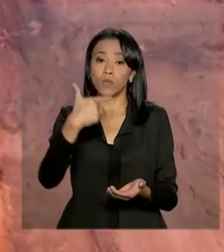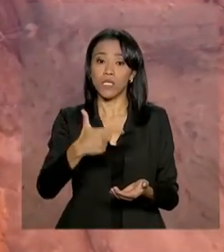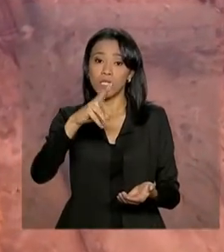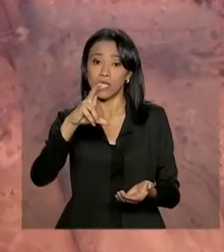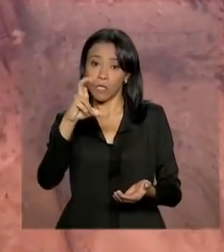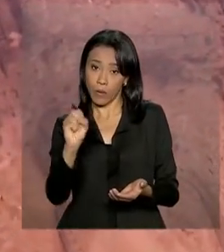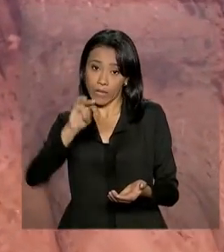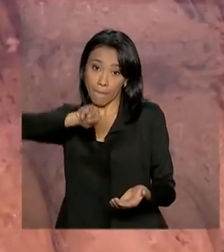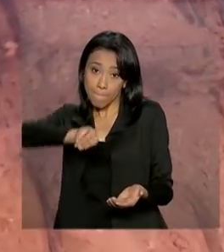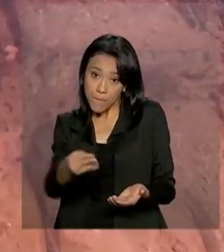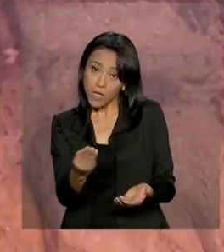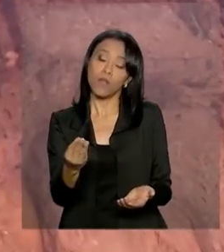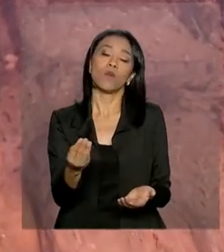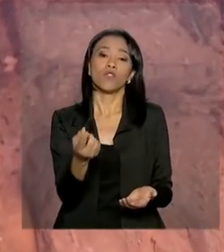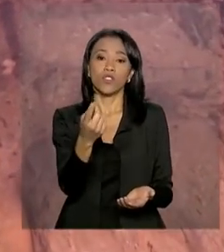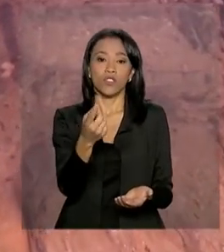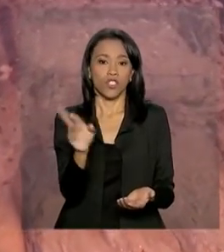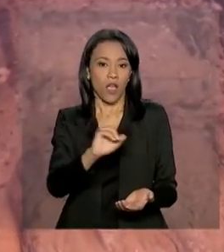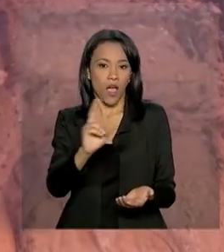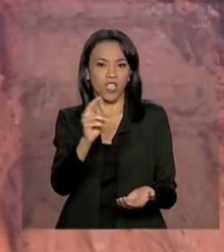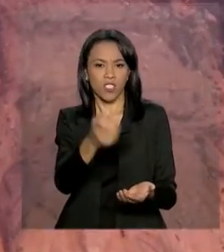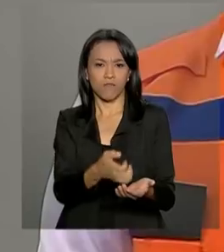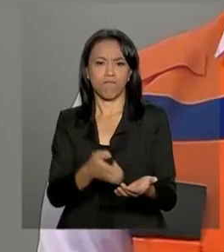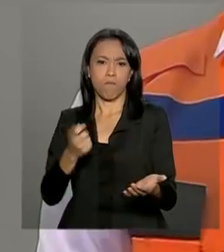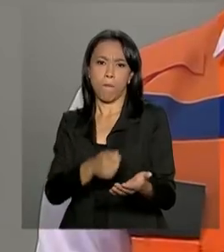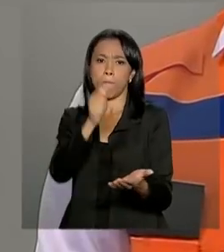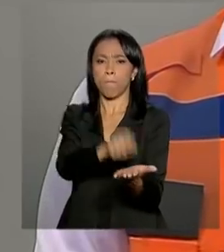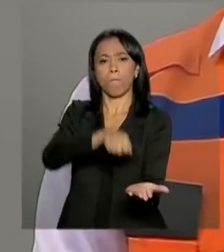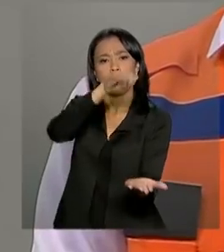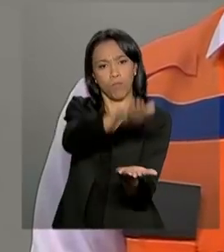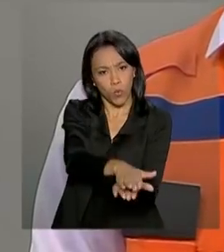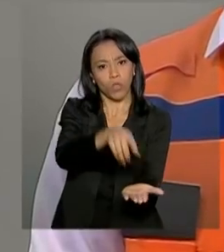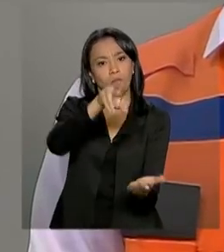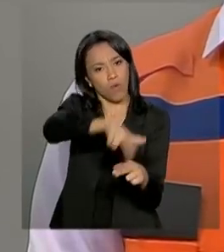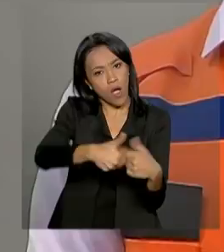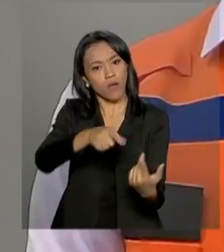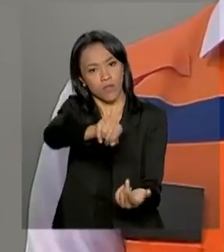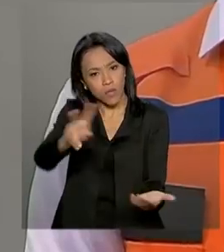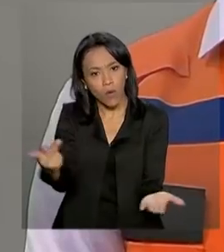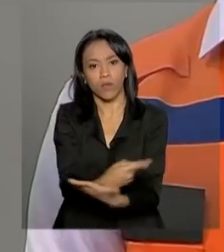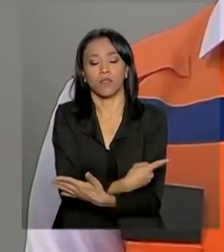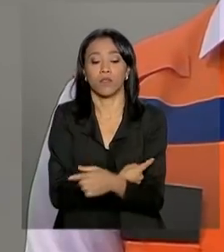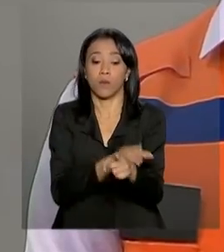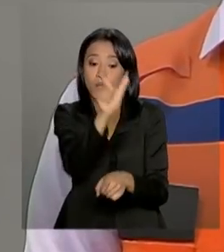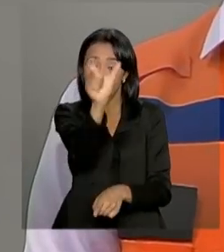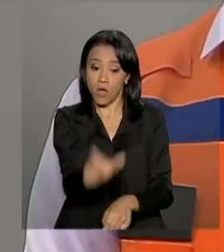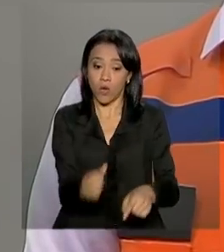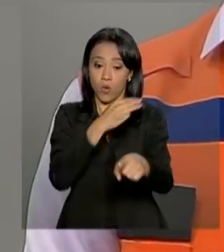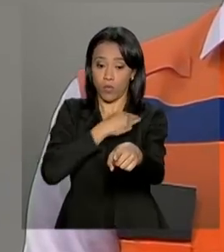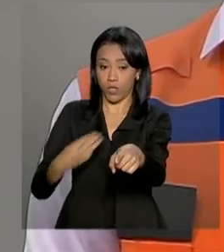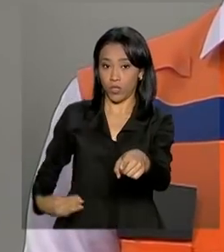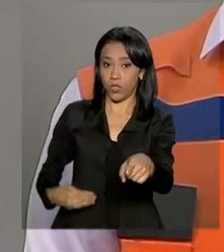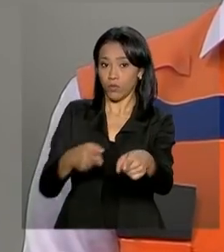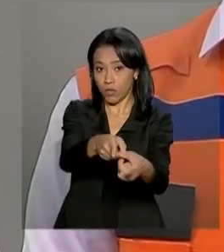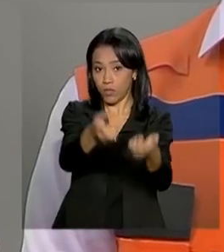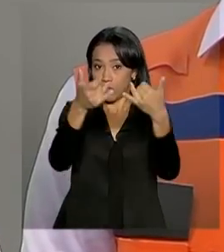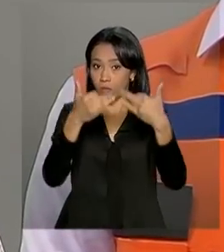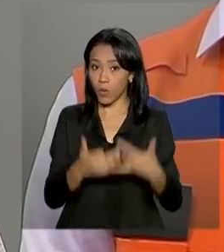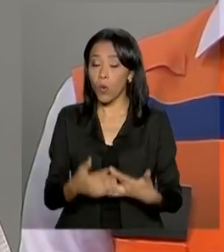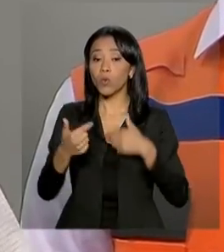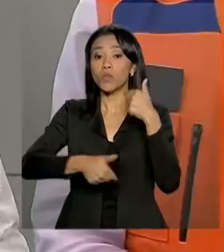pelos danos ambientais do rompimento da barragem. O ministro de Meio Ambiente, Ricardo Salles, falou sobre o trabalho